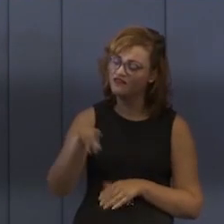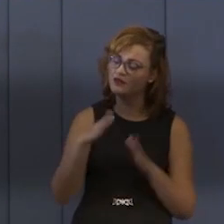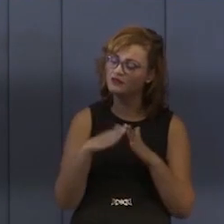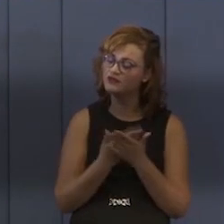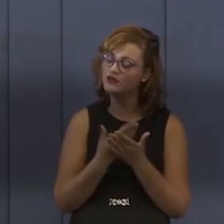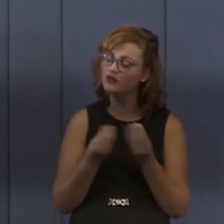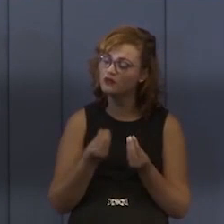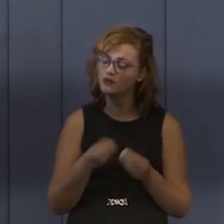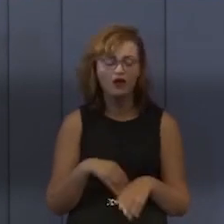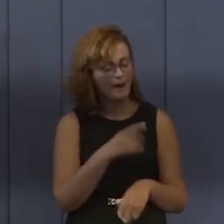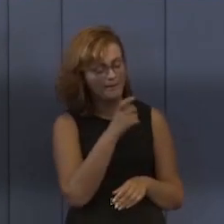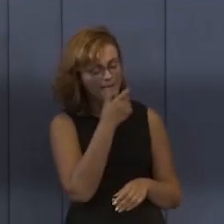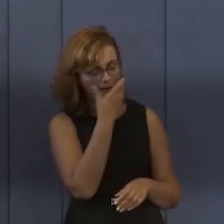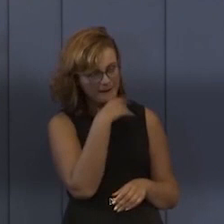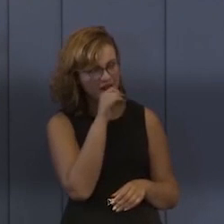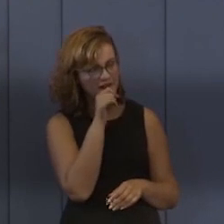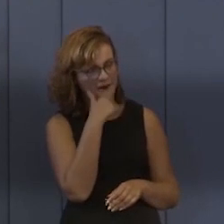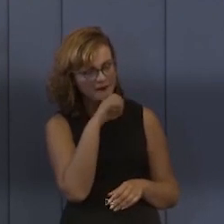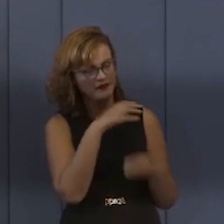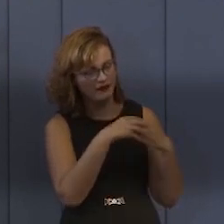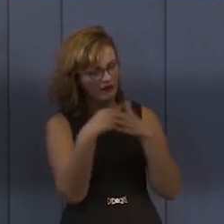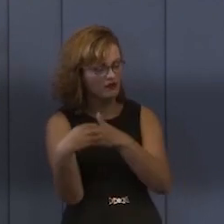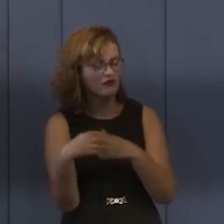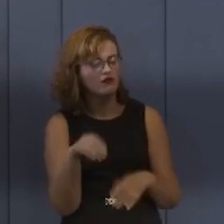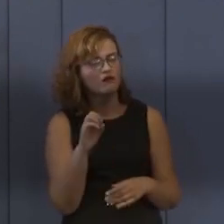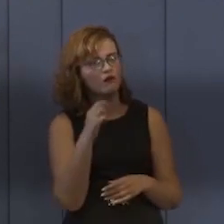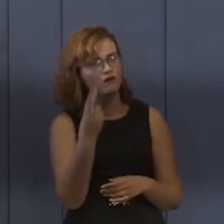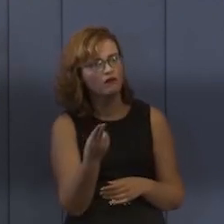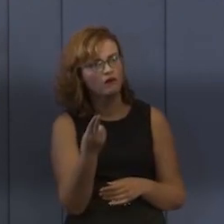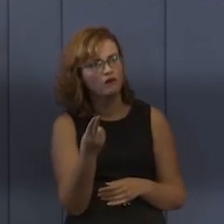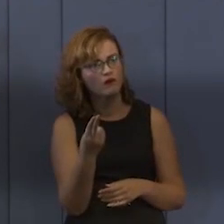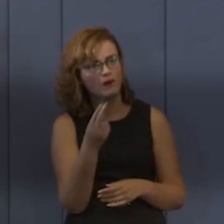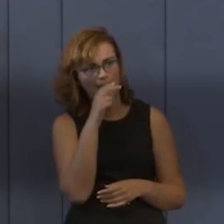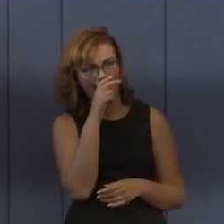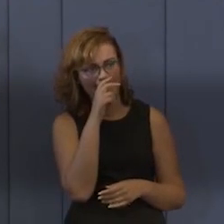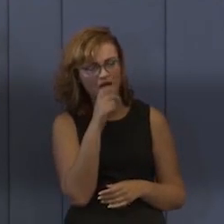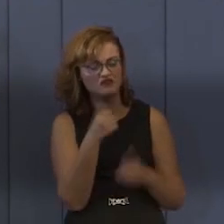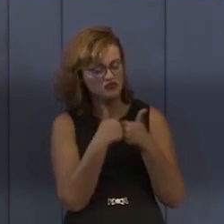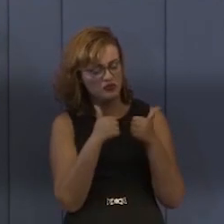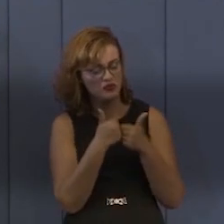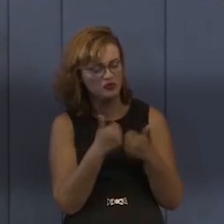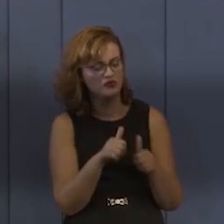etc. E como é que faz para se locomover para a escola? Não, ou os pais têm que levar, ou...